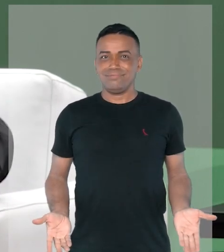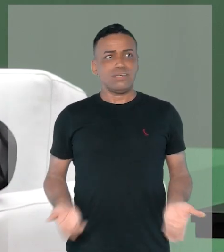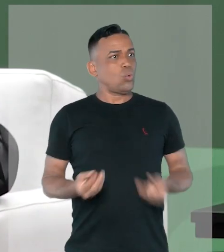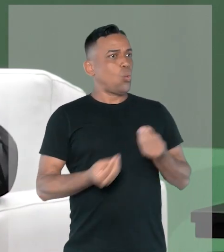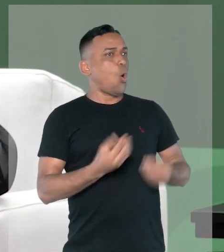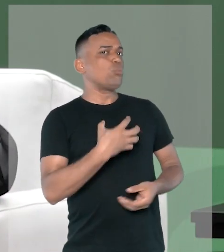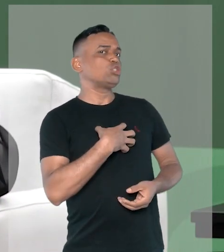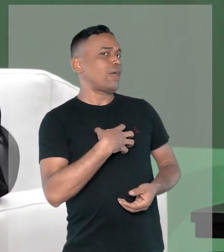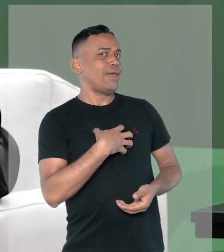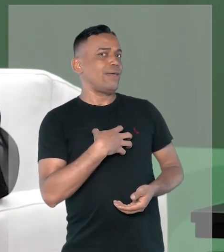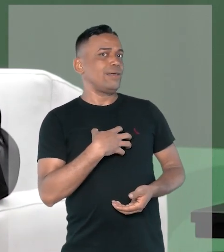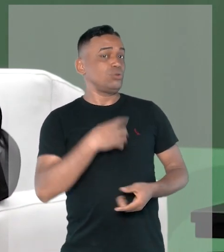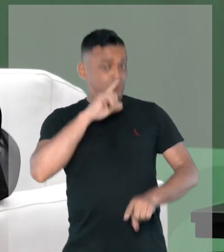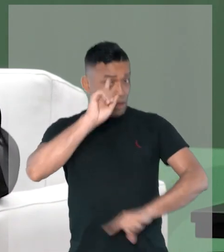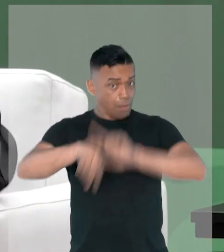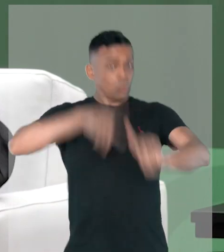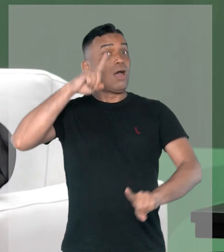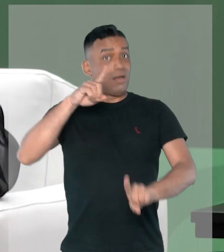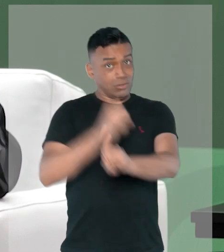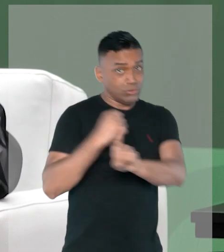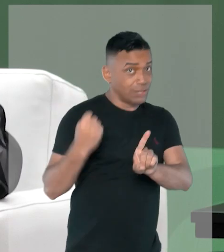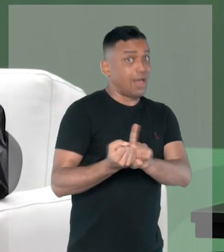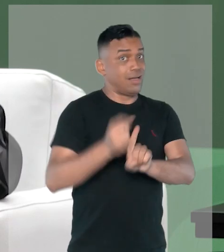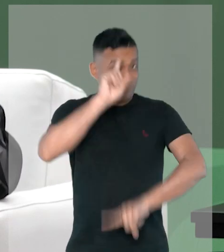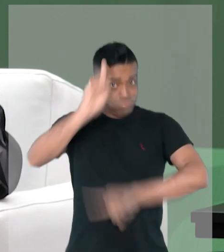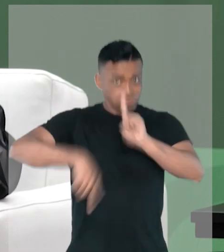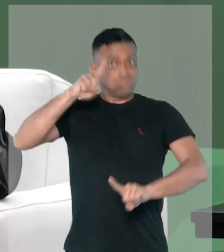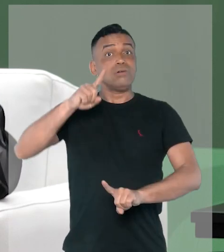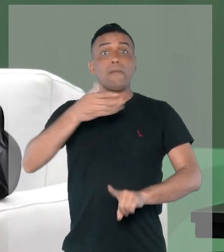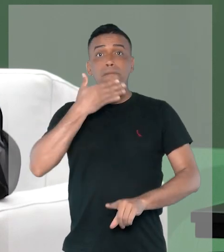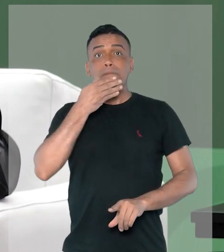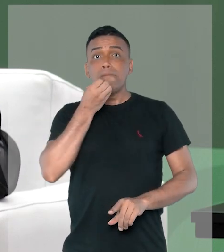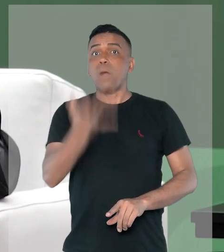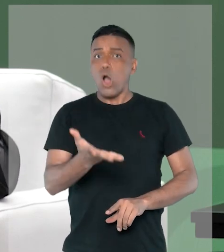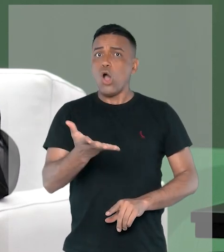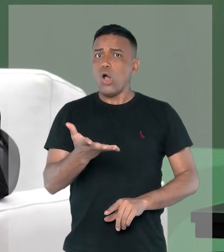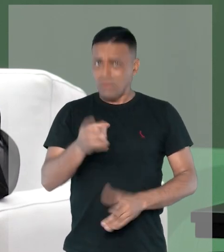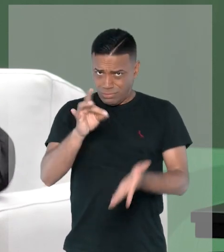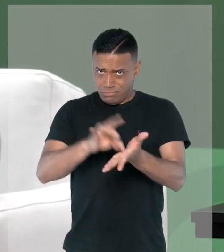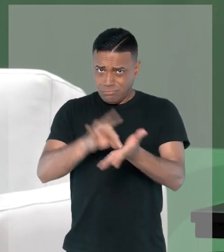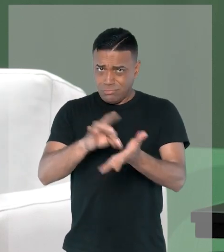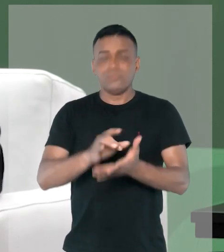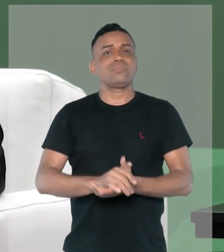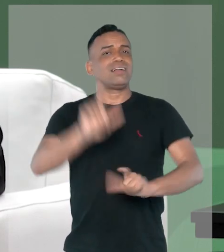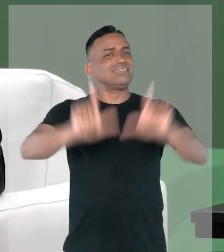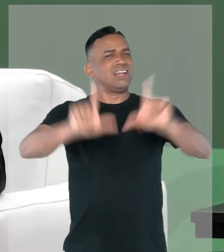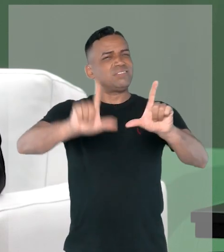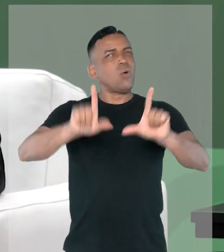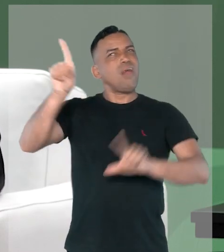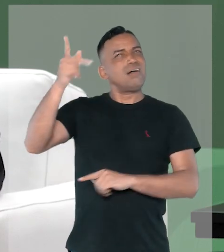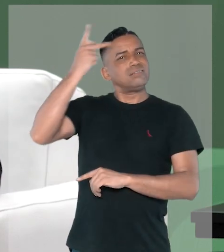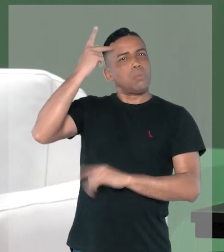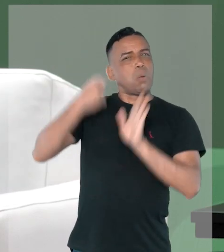De que maneira isso está revertendo no bem-estar da população? Não é verdade? A televisão, esses dias lá em